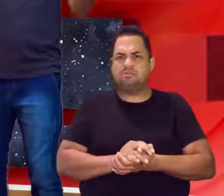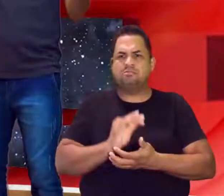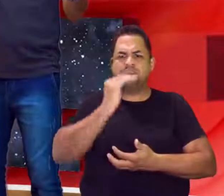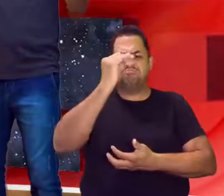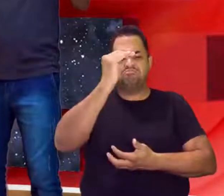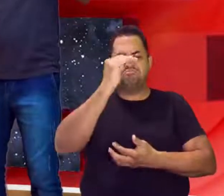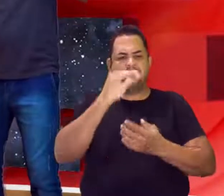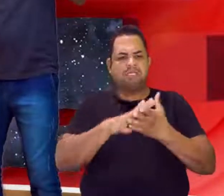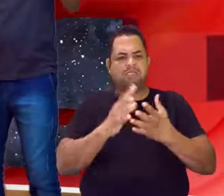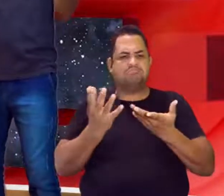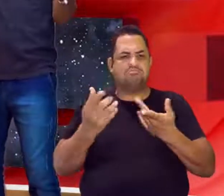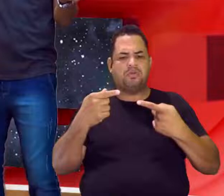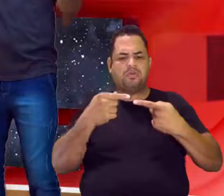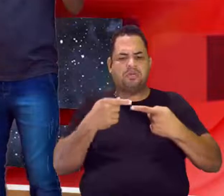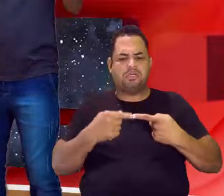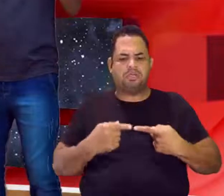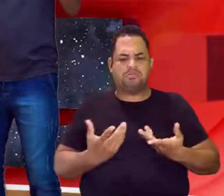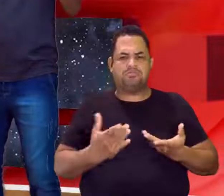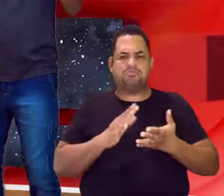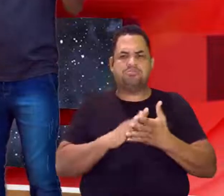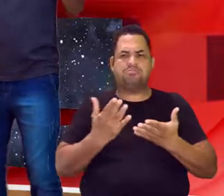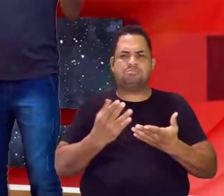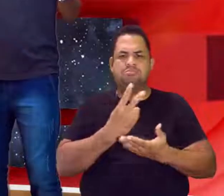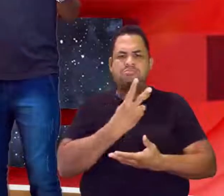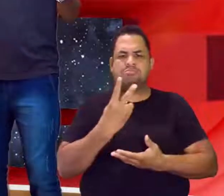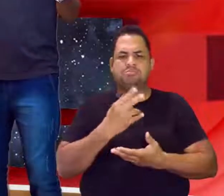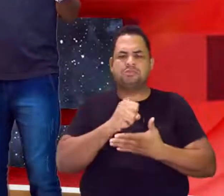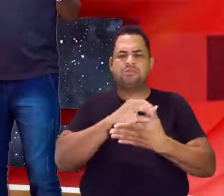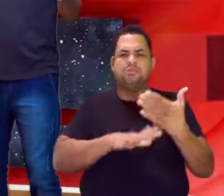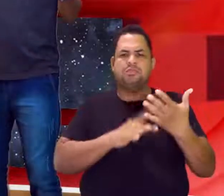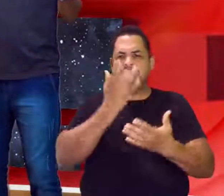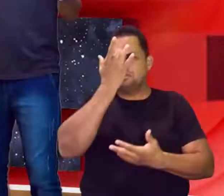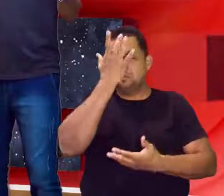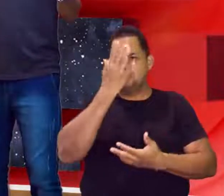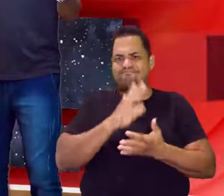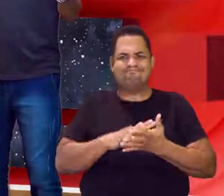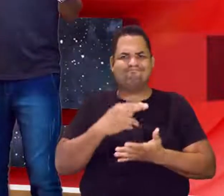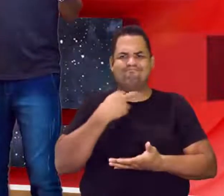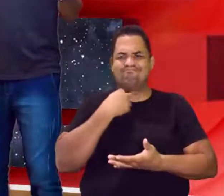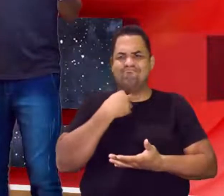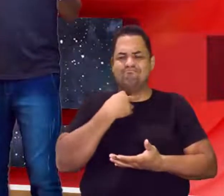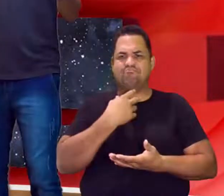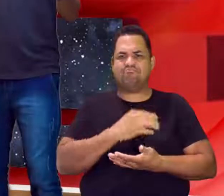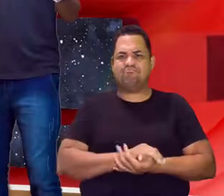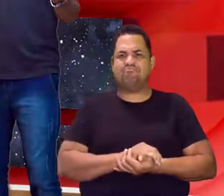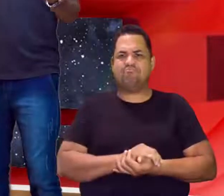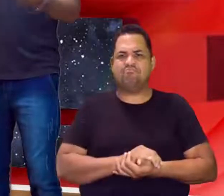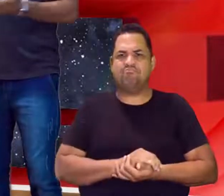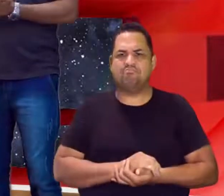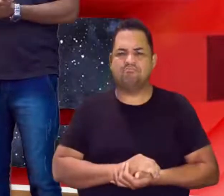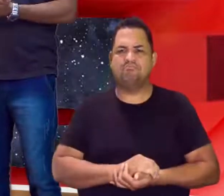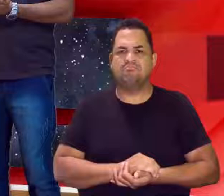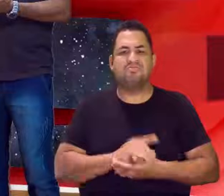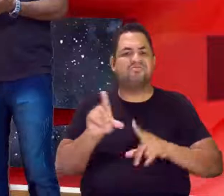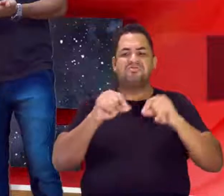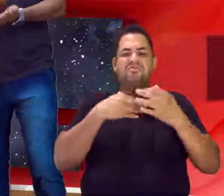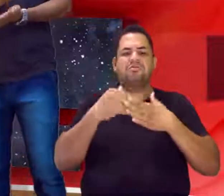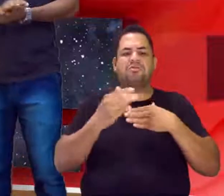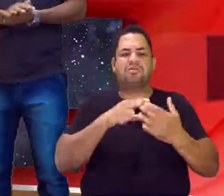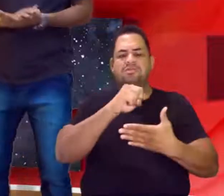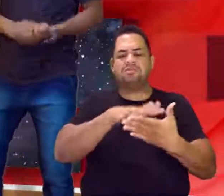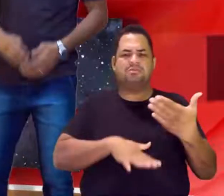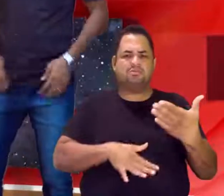é a mesma linha de raciocínio e é mais fácil, não pode. Pois então, é. Chutou. Terceiro